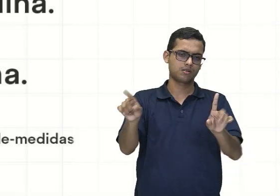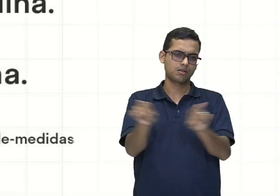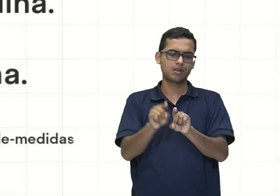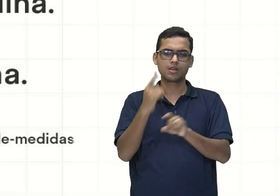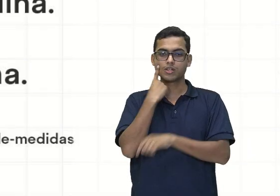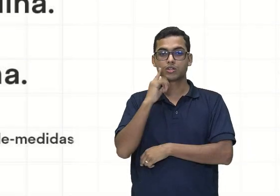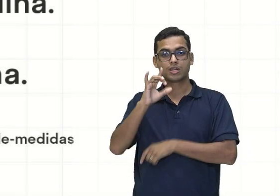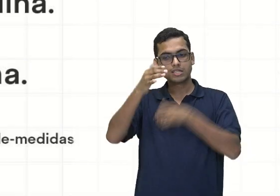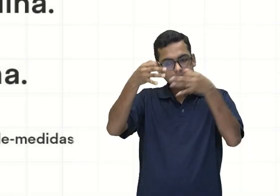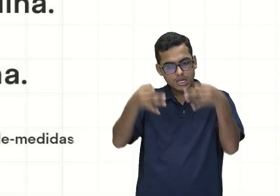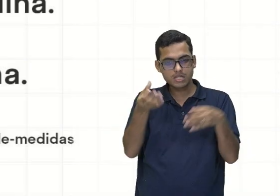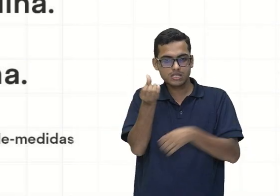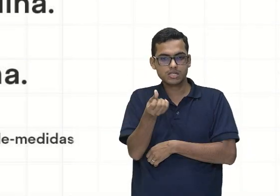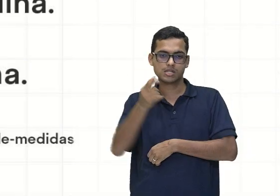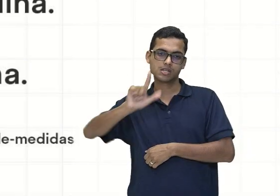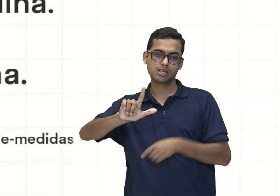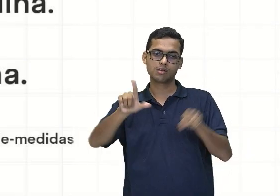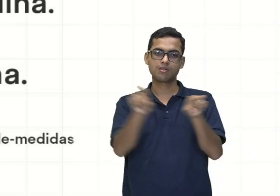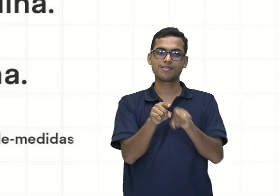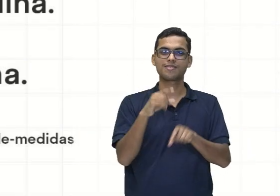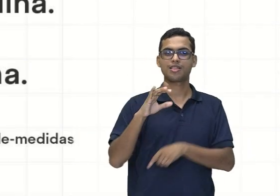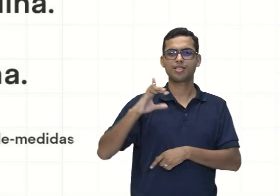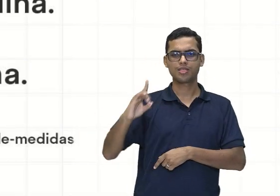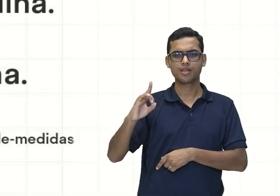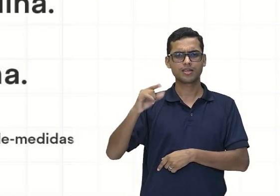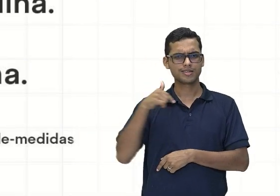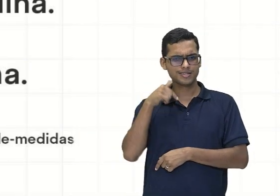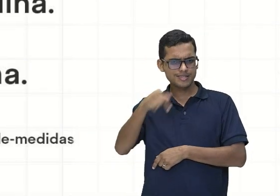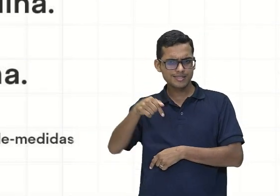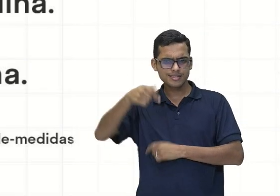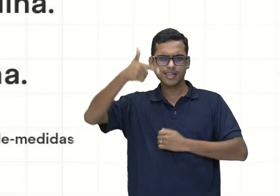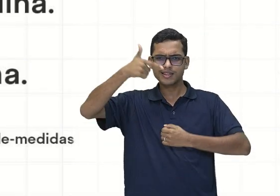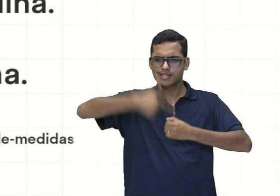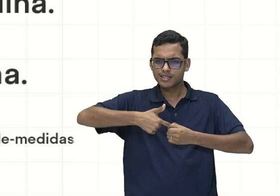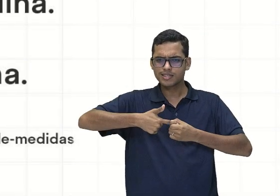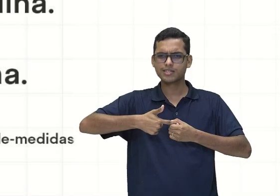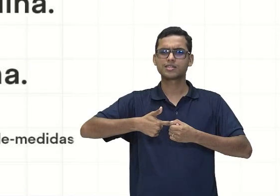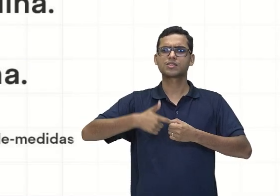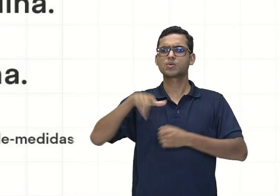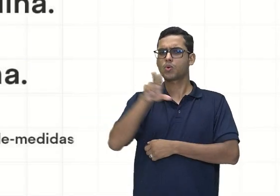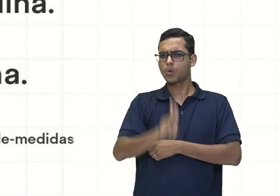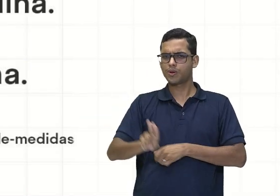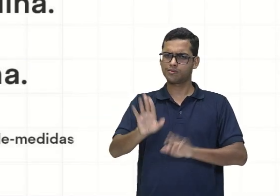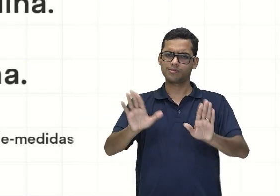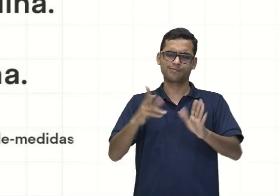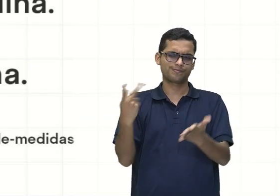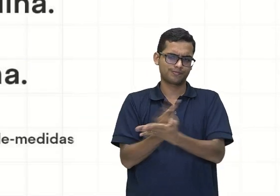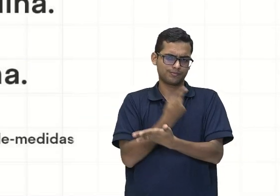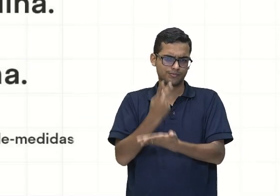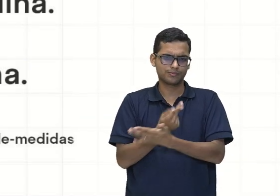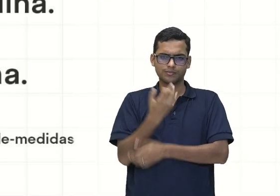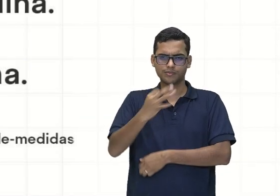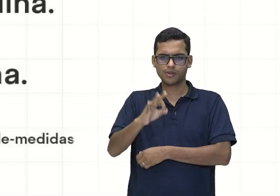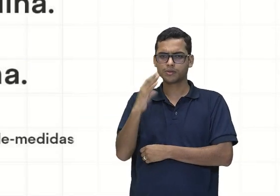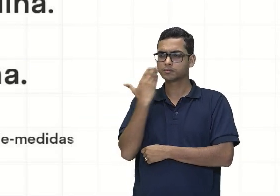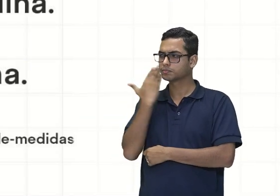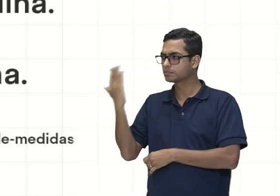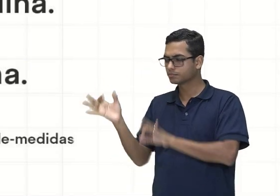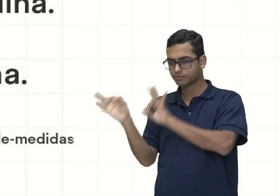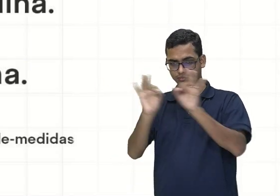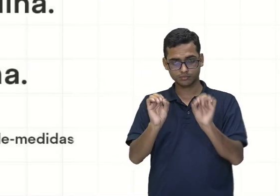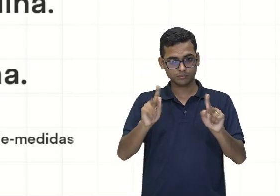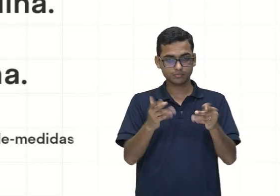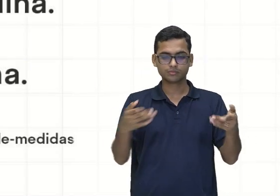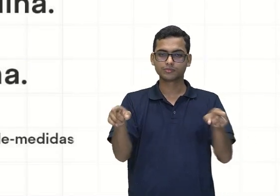exatamente 6 litros. E na nossa letra D, dizendo que é exatamente, mas é 7 litros. Também está errada. Ok,